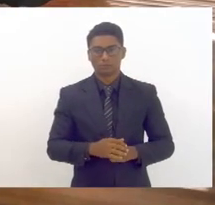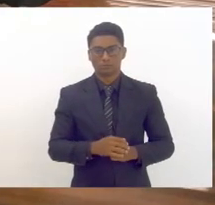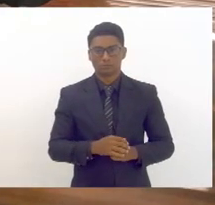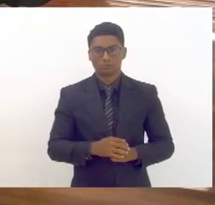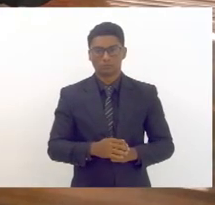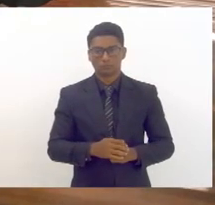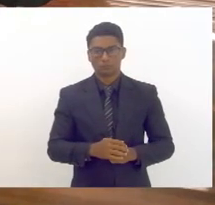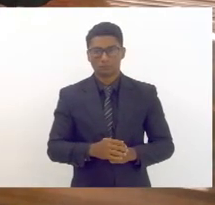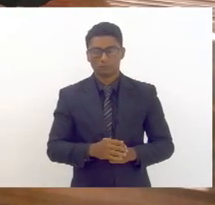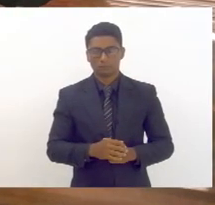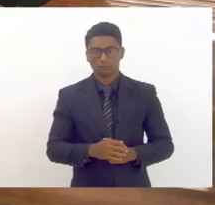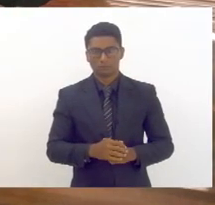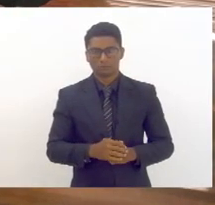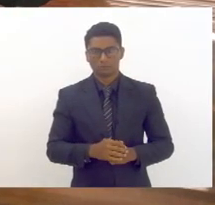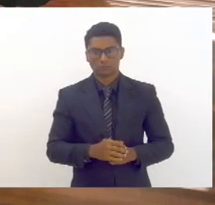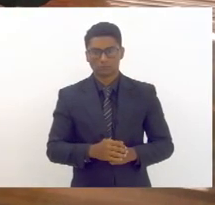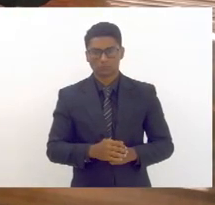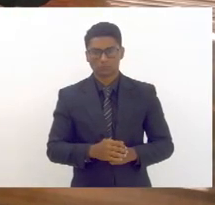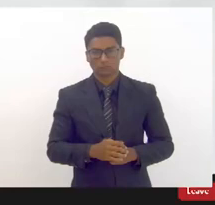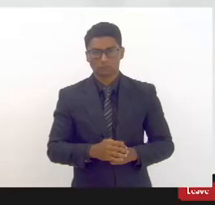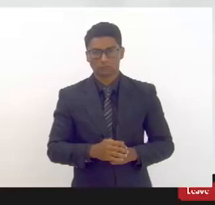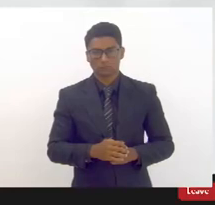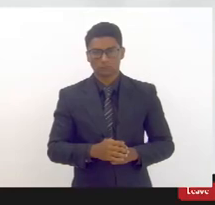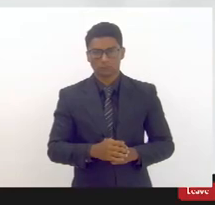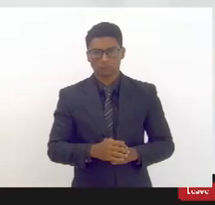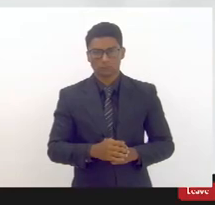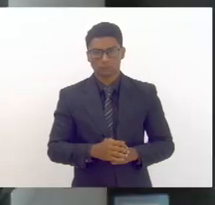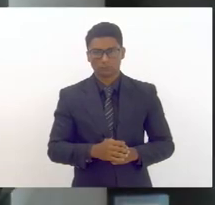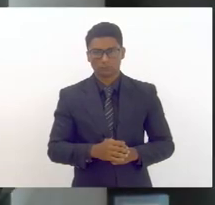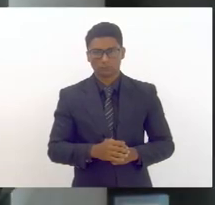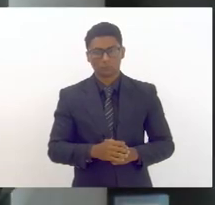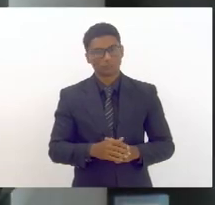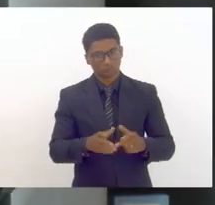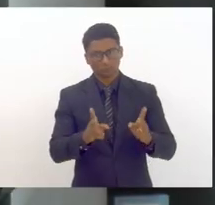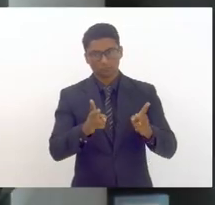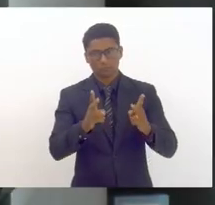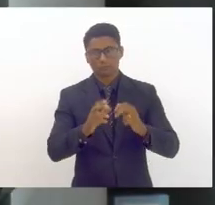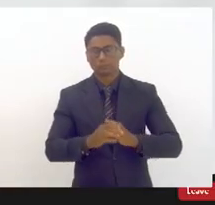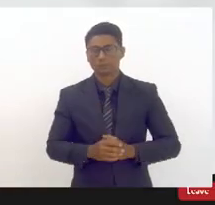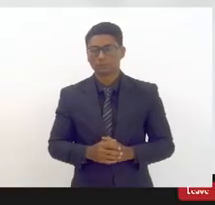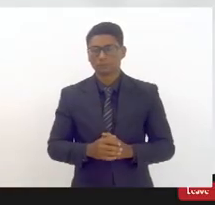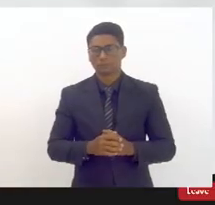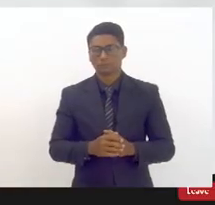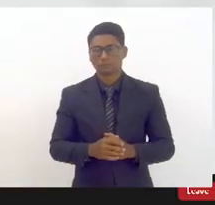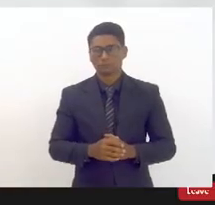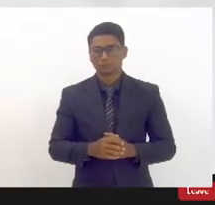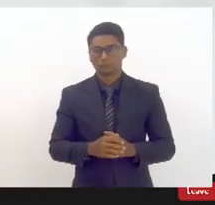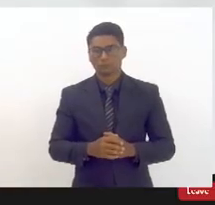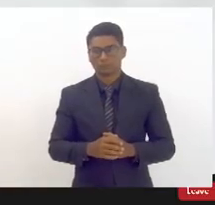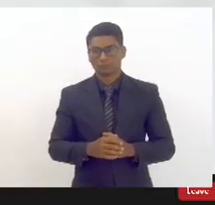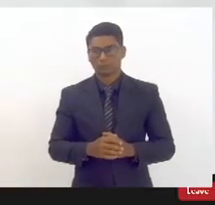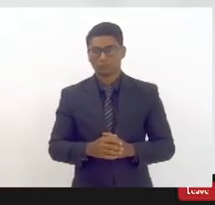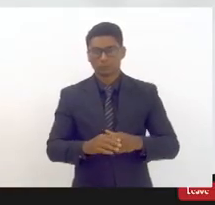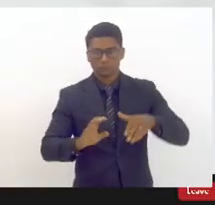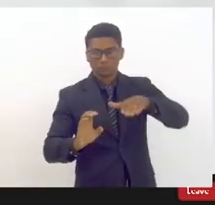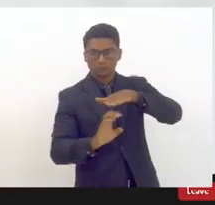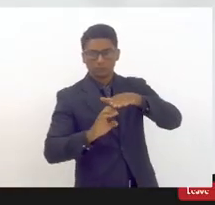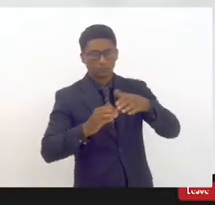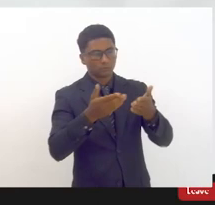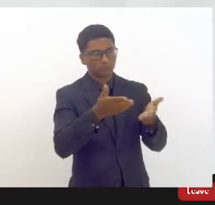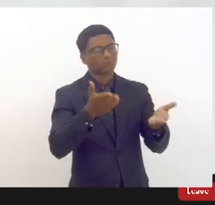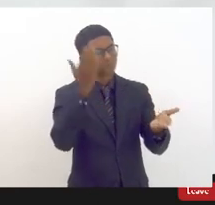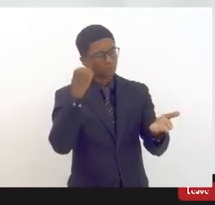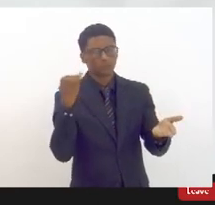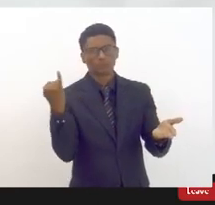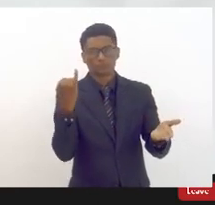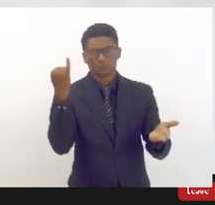Obrigado. Coronel Bucacete, mas de novo, eu reitero aqui, desculpa. Sim, pois não. É só para reiterar que as prestadoras entendem a relevância,